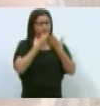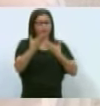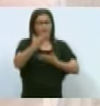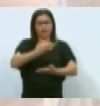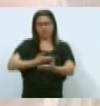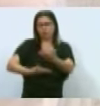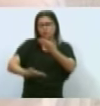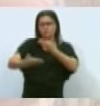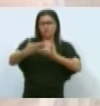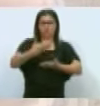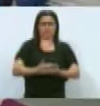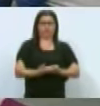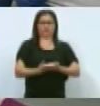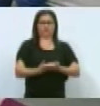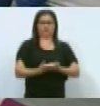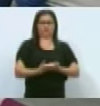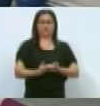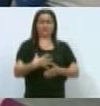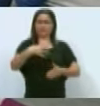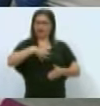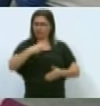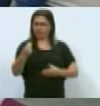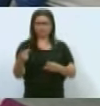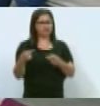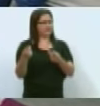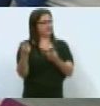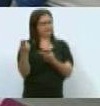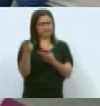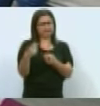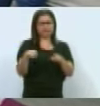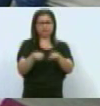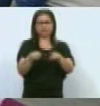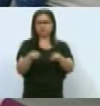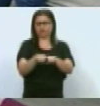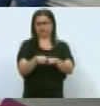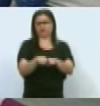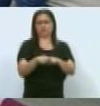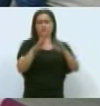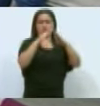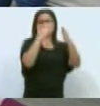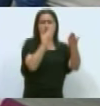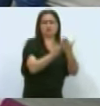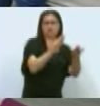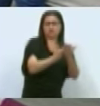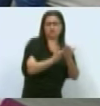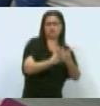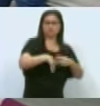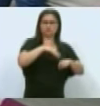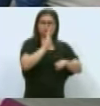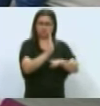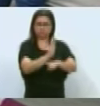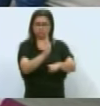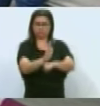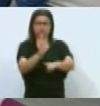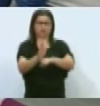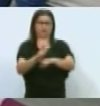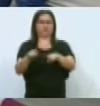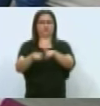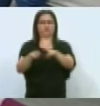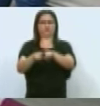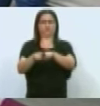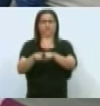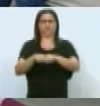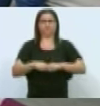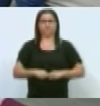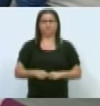é legal. E a Clarinha também está tendo o mesmo processo. Tem uma amiguinha especial que está sempre ajudando ela. Né? Isso é bacana. Isso